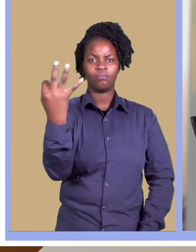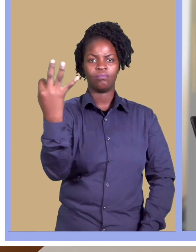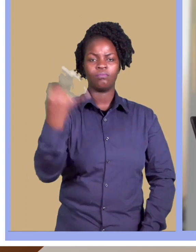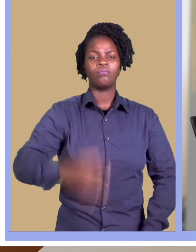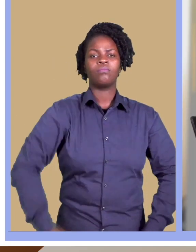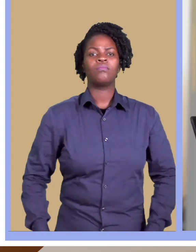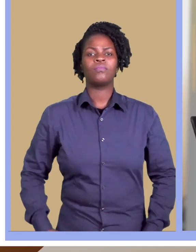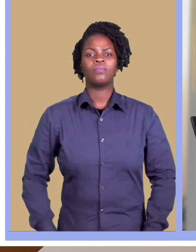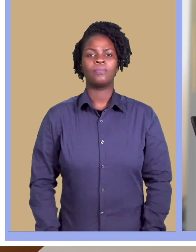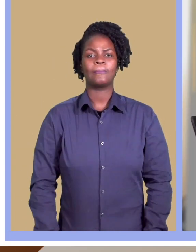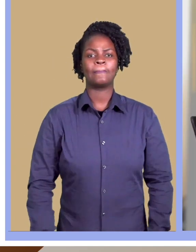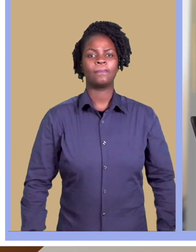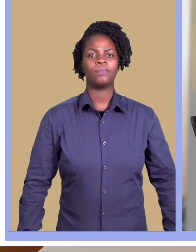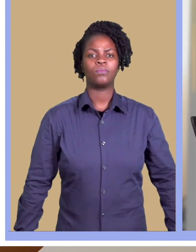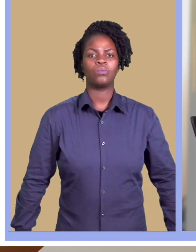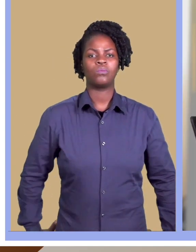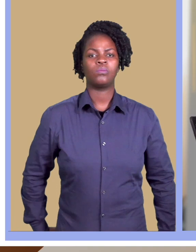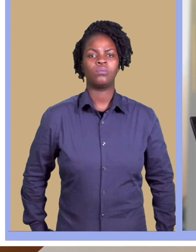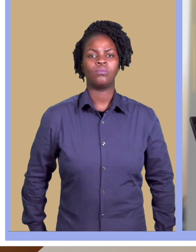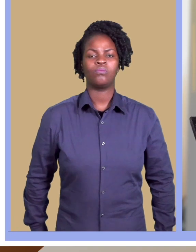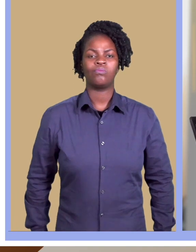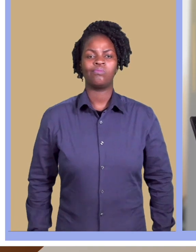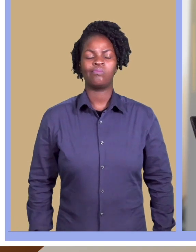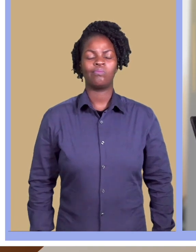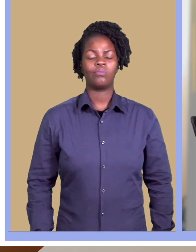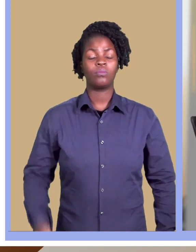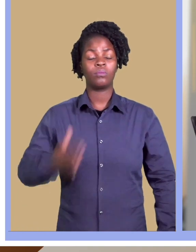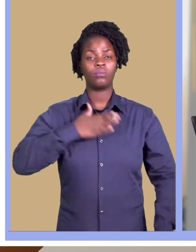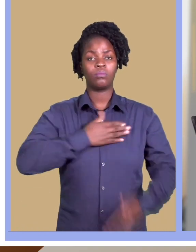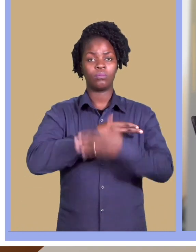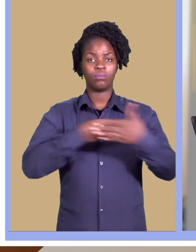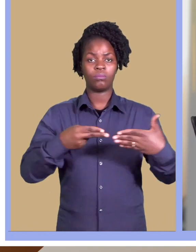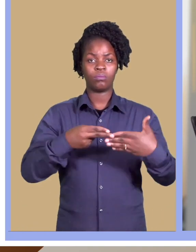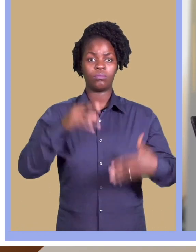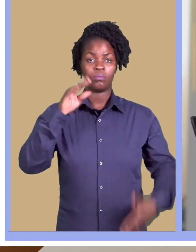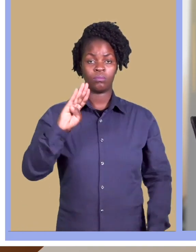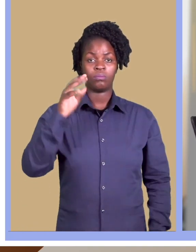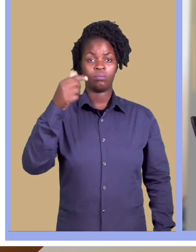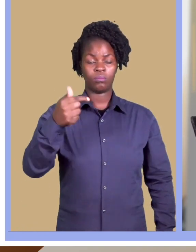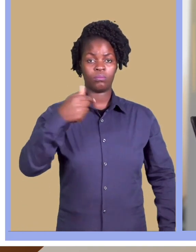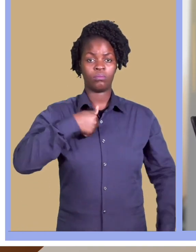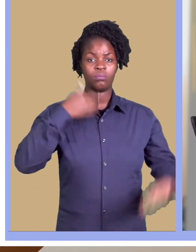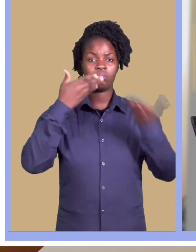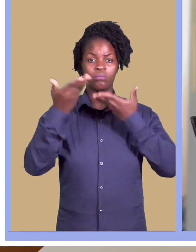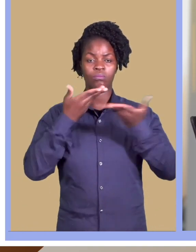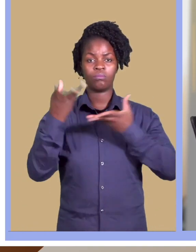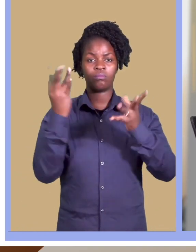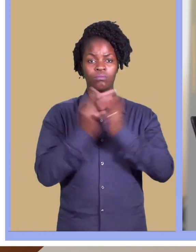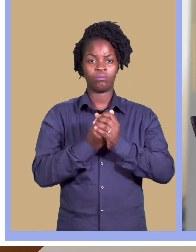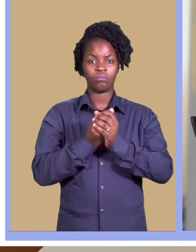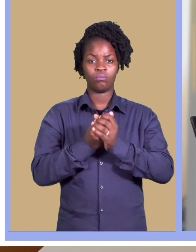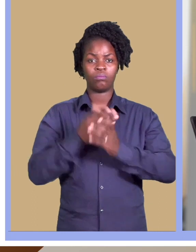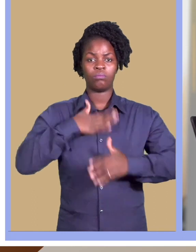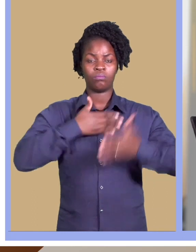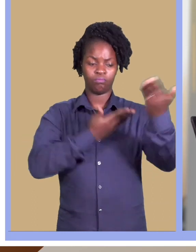Associações Moçambicanas de Pessoas com Deficiência. Sou Rafael Bate, irei conversar com o meu convidado